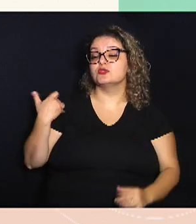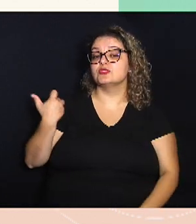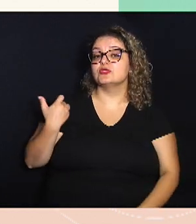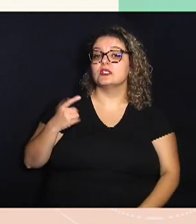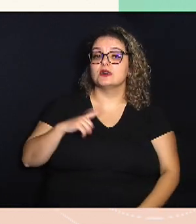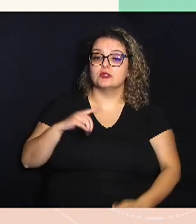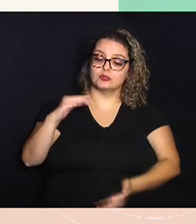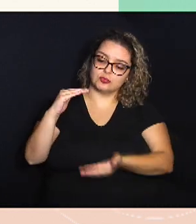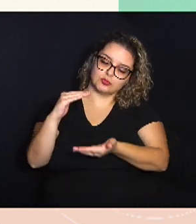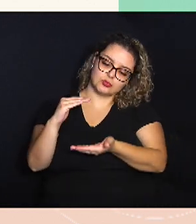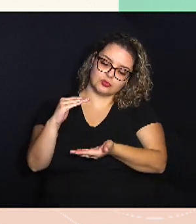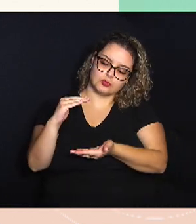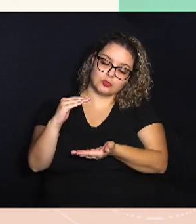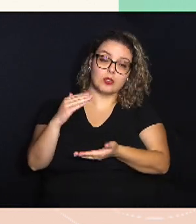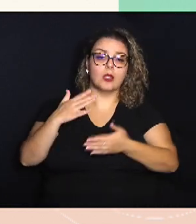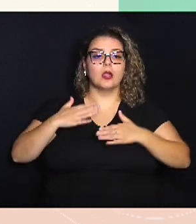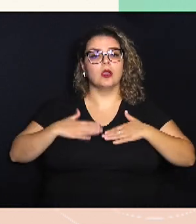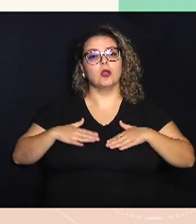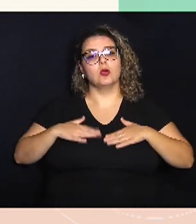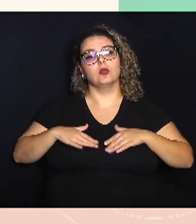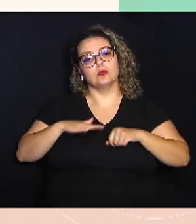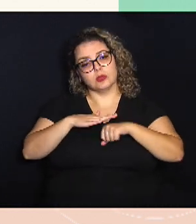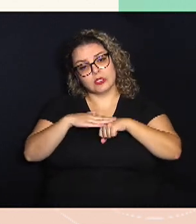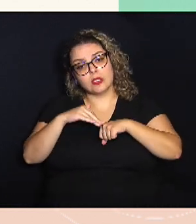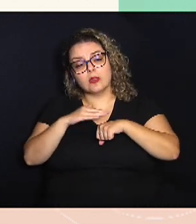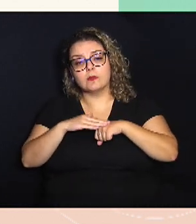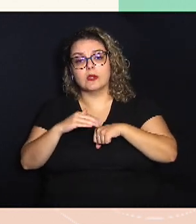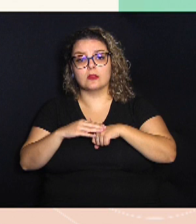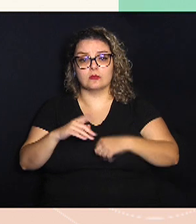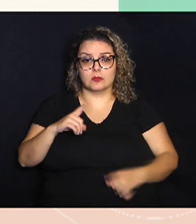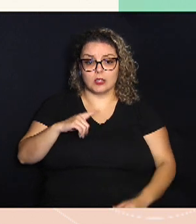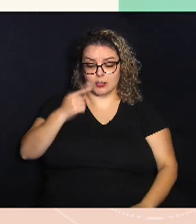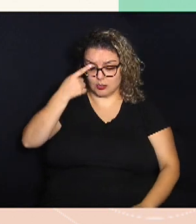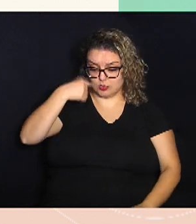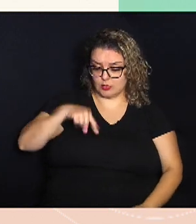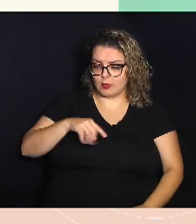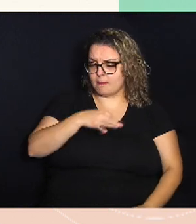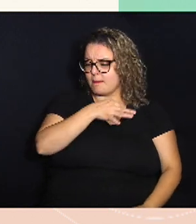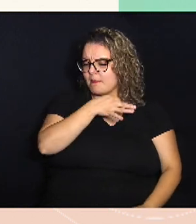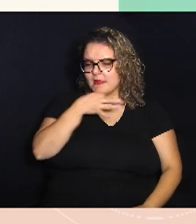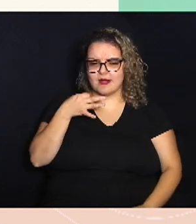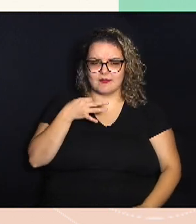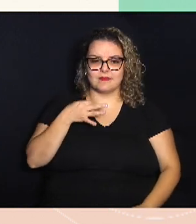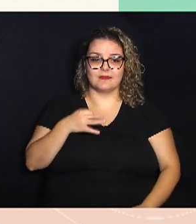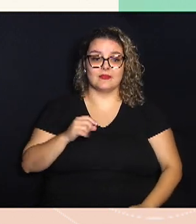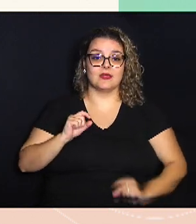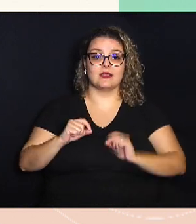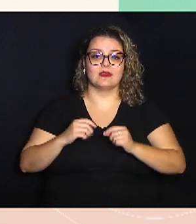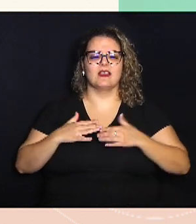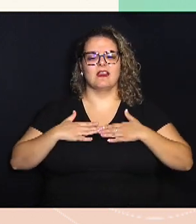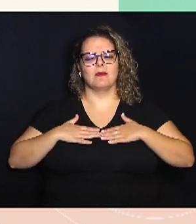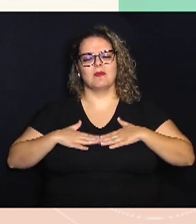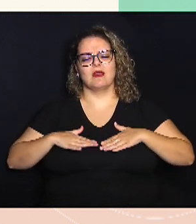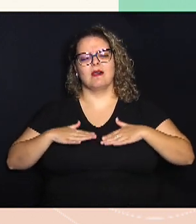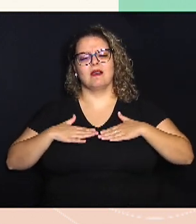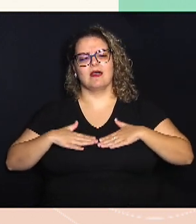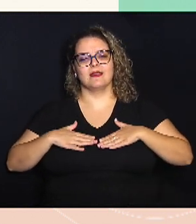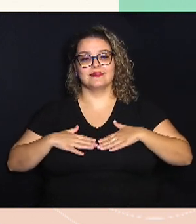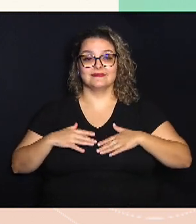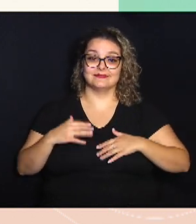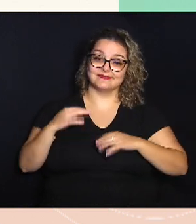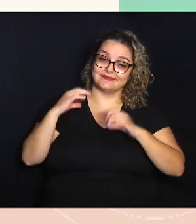pequeno porte, calma e carinhosa. Ela tem o perfil perfeito para quem ama sossego. Ficou